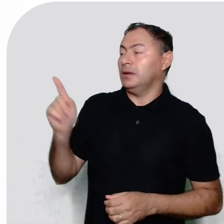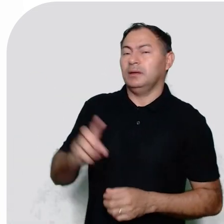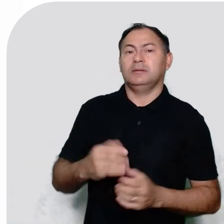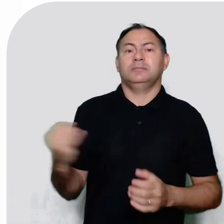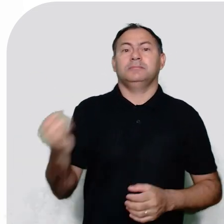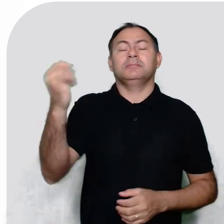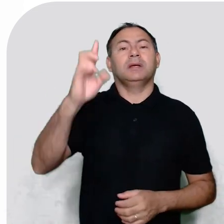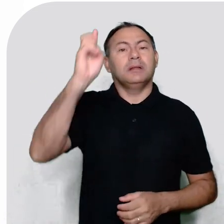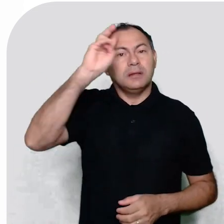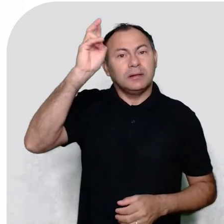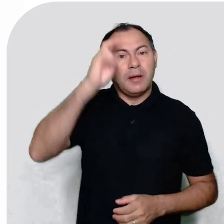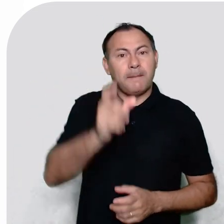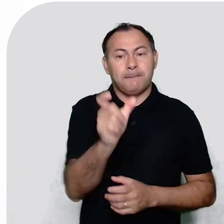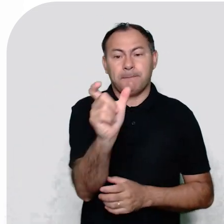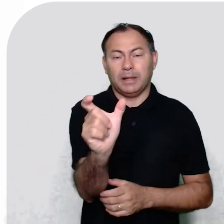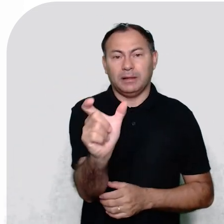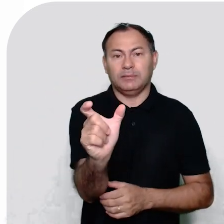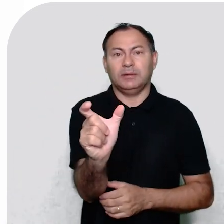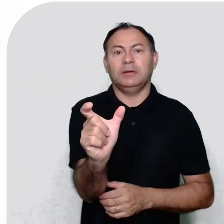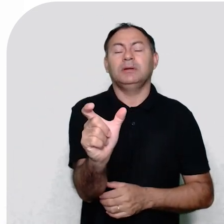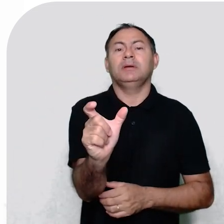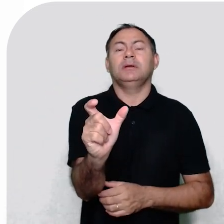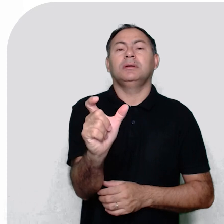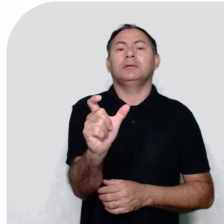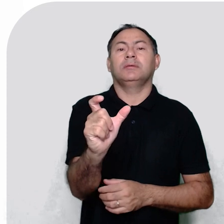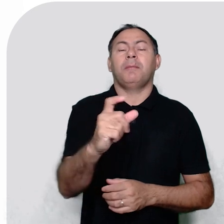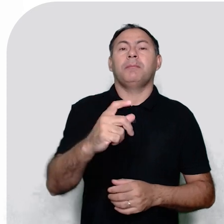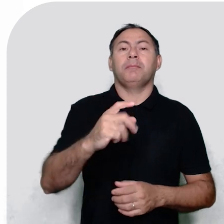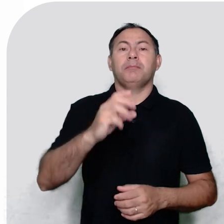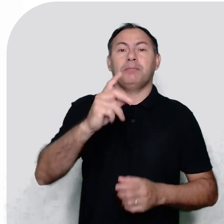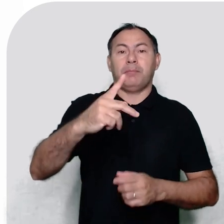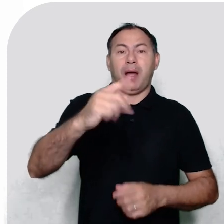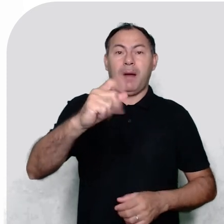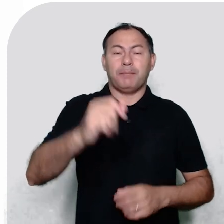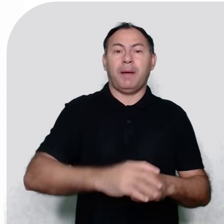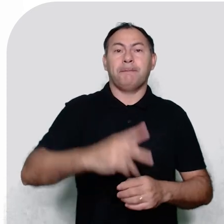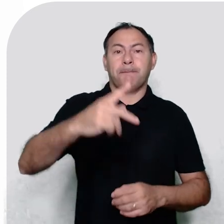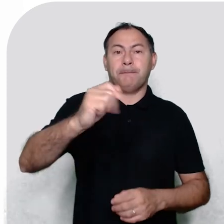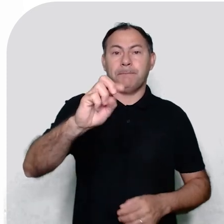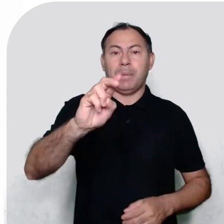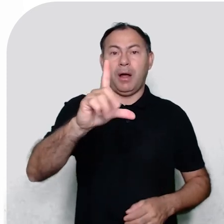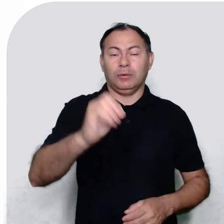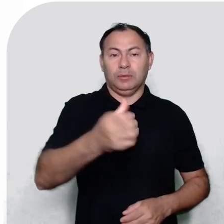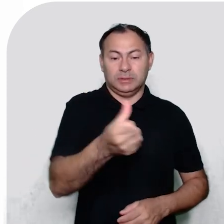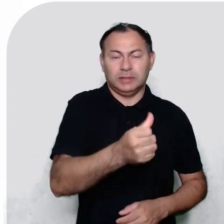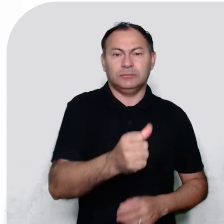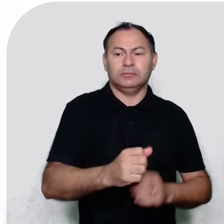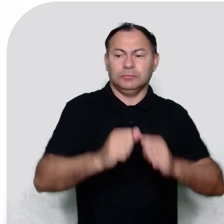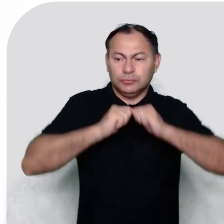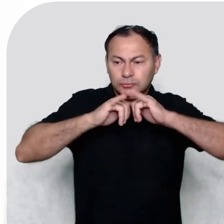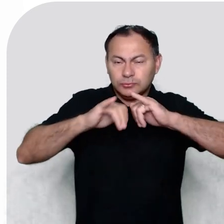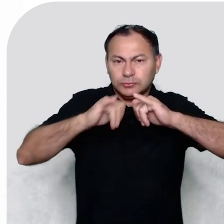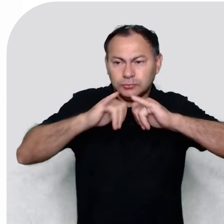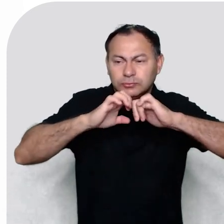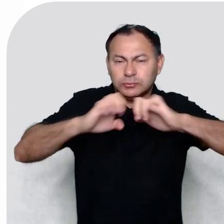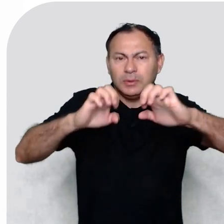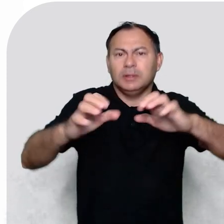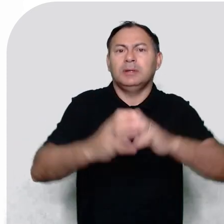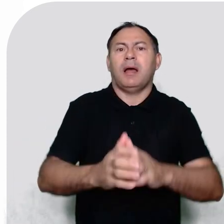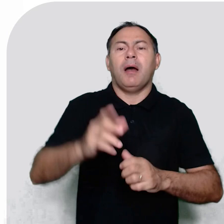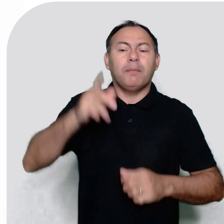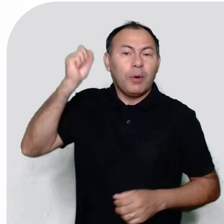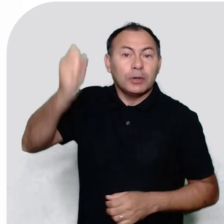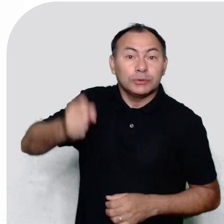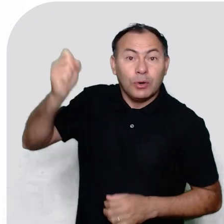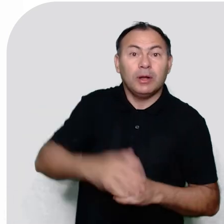vale recordar as palavras de São Paulo VI, na exortação apostólica Evangelii